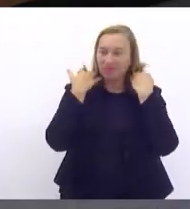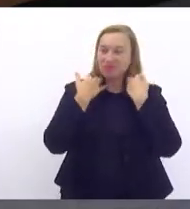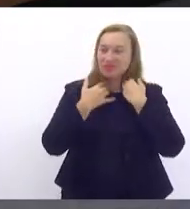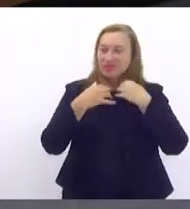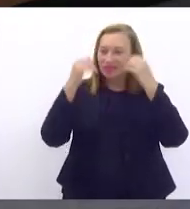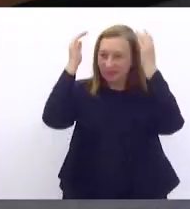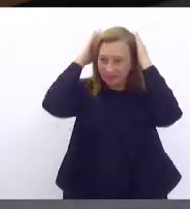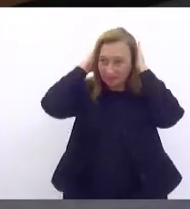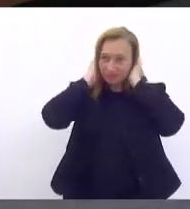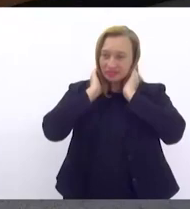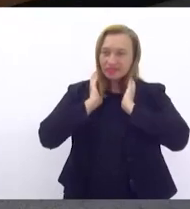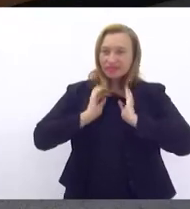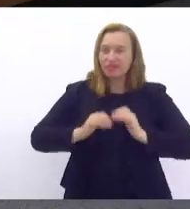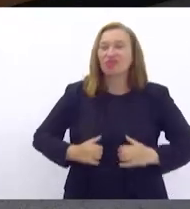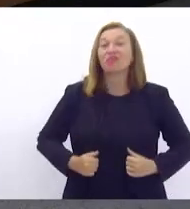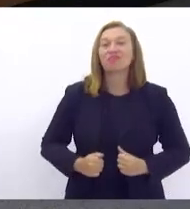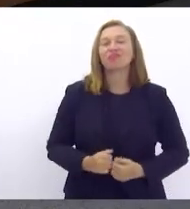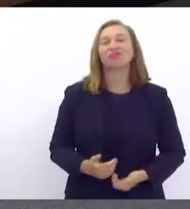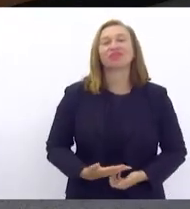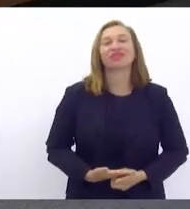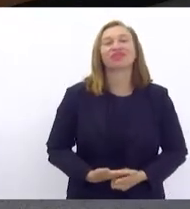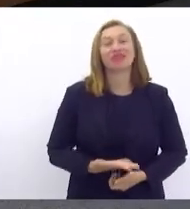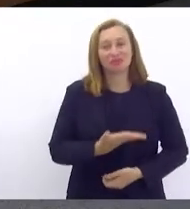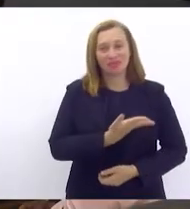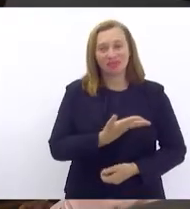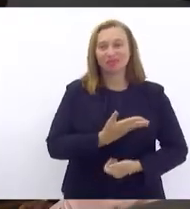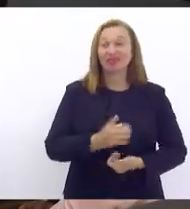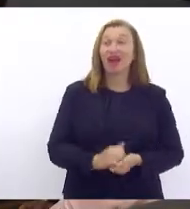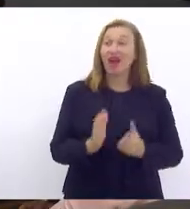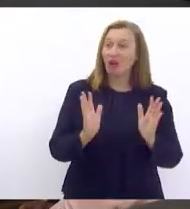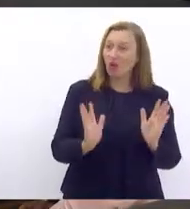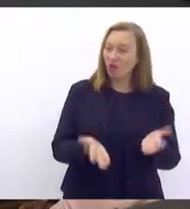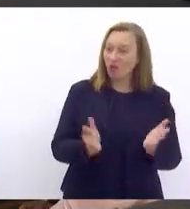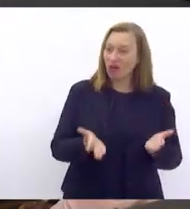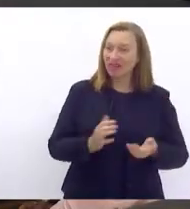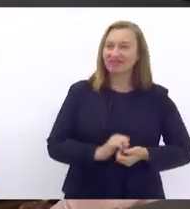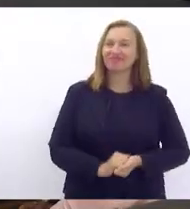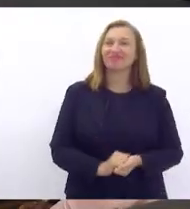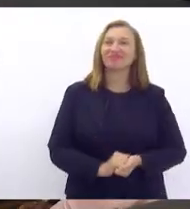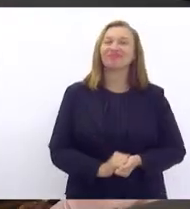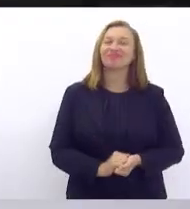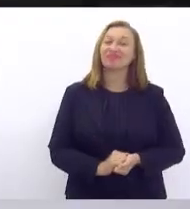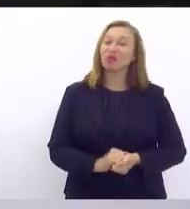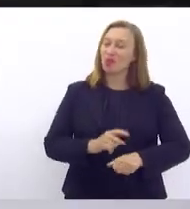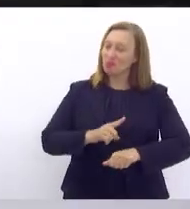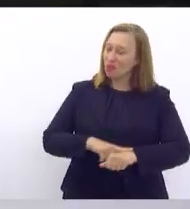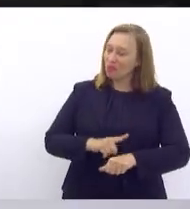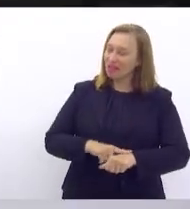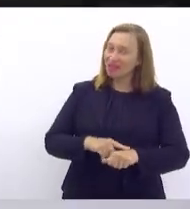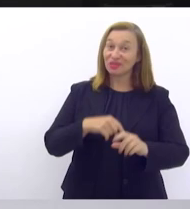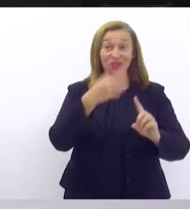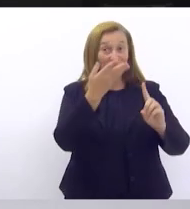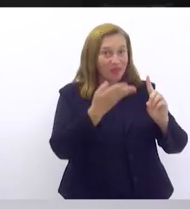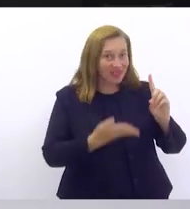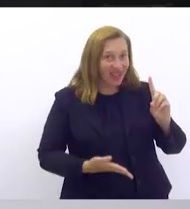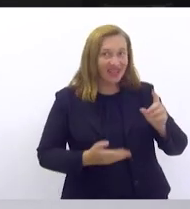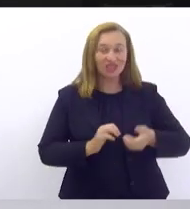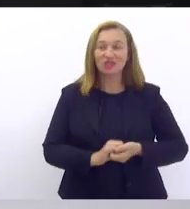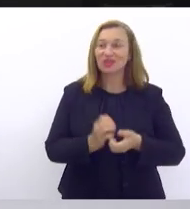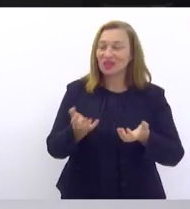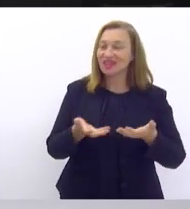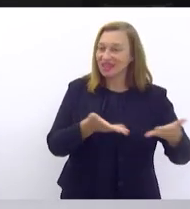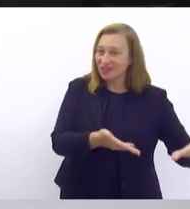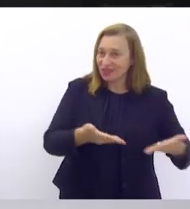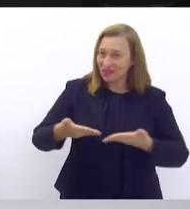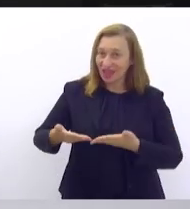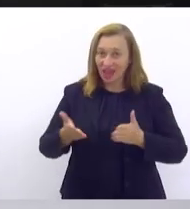Amém. Meus queridos, nós vamos agora passar para o momento de homenagens. E eu queria chamar aqui